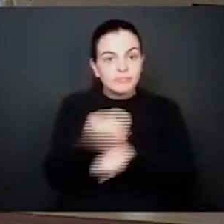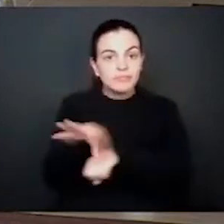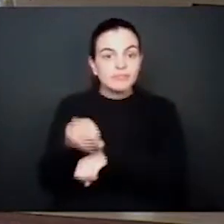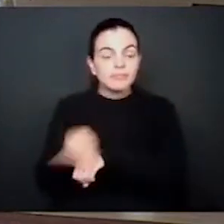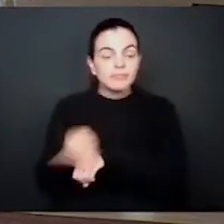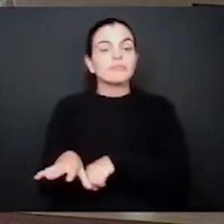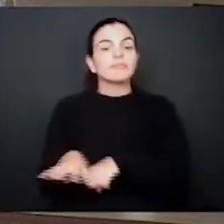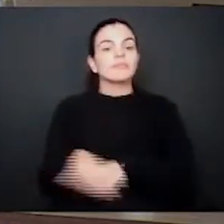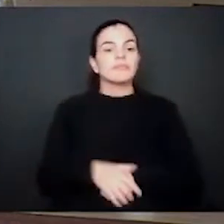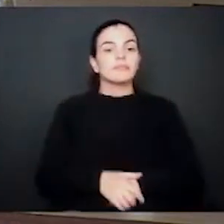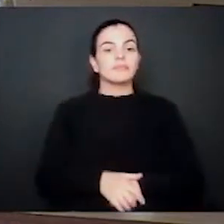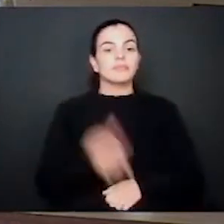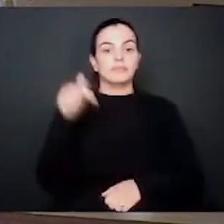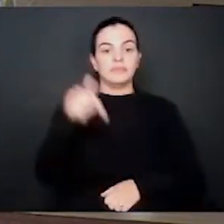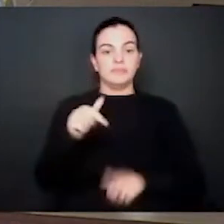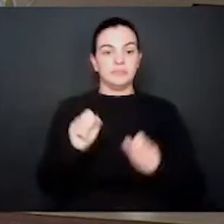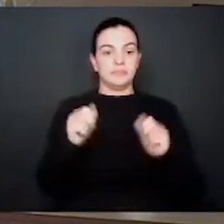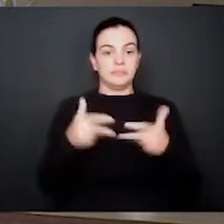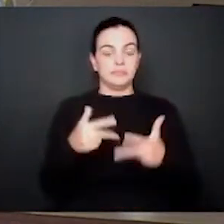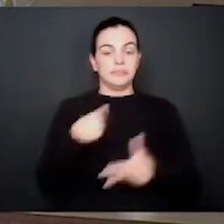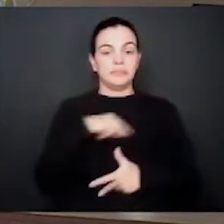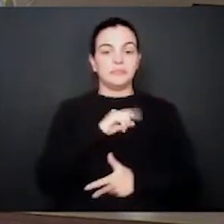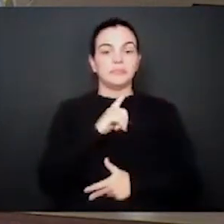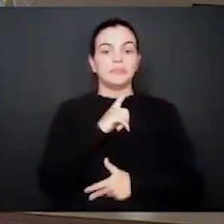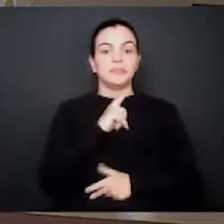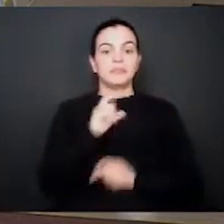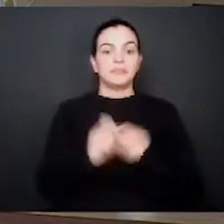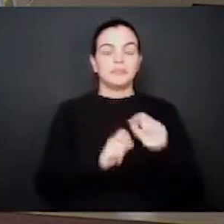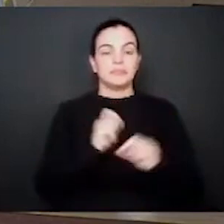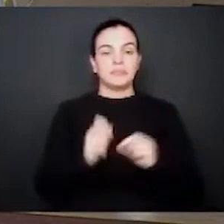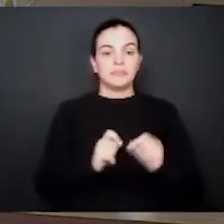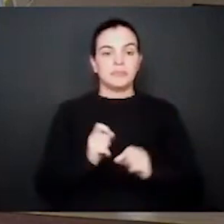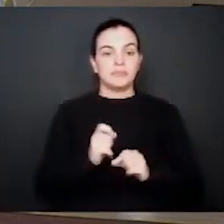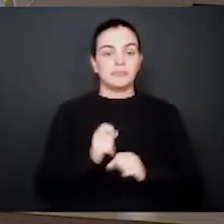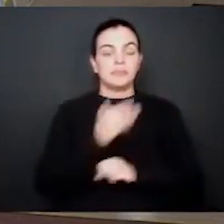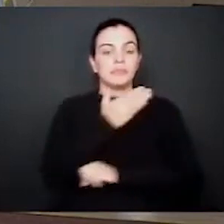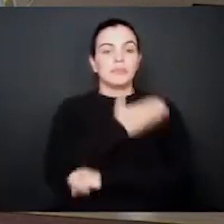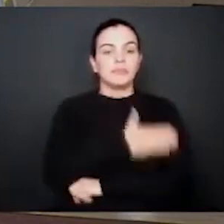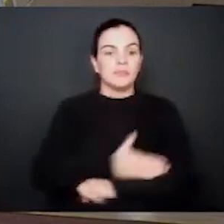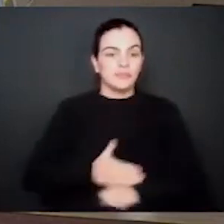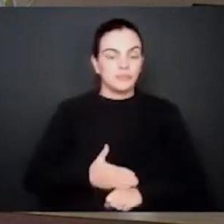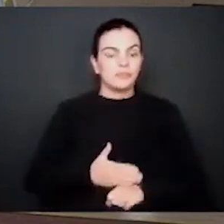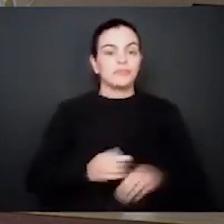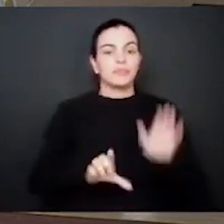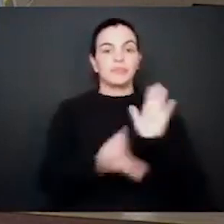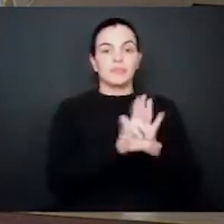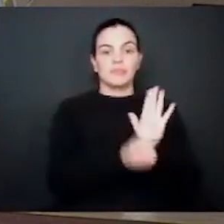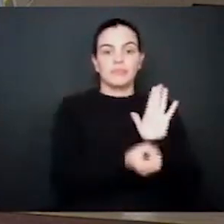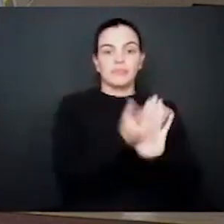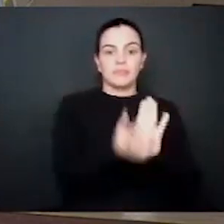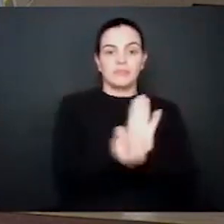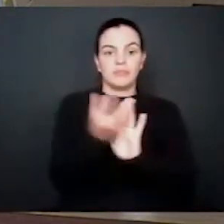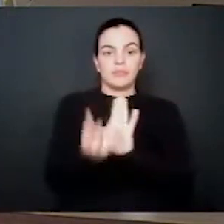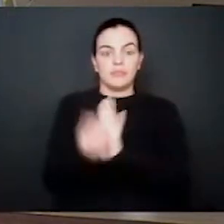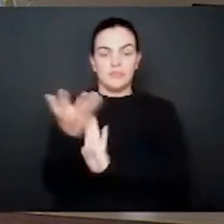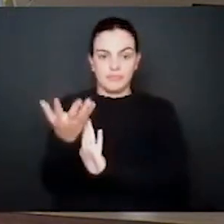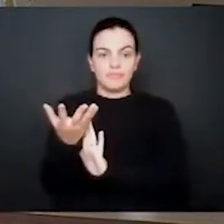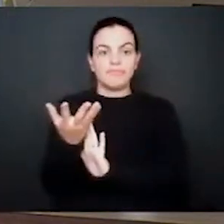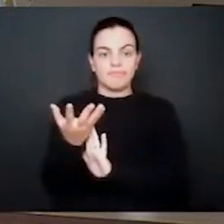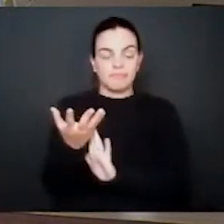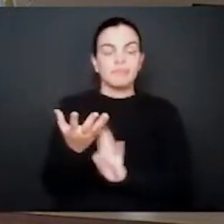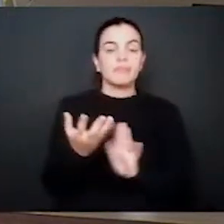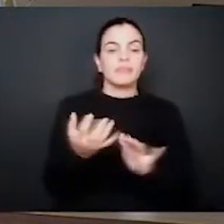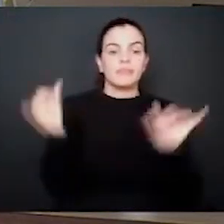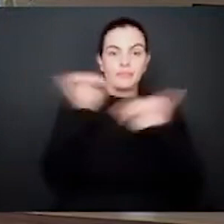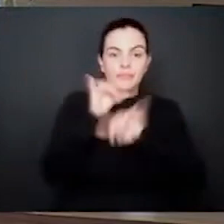aqui na Câmara Municipal, a gente tem o costume de fazer bastante lei que é relacionado à campanha. Faz campanha para alimentação saudável, faz